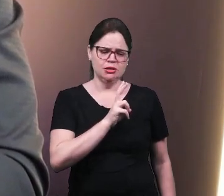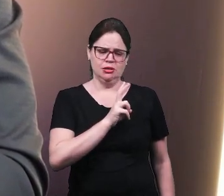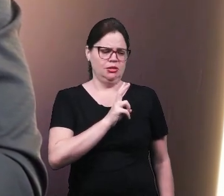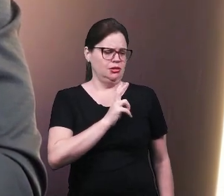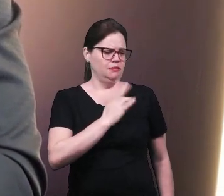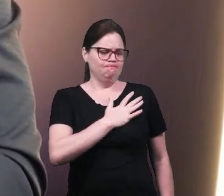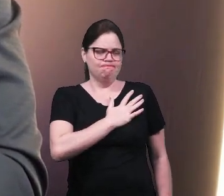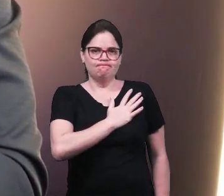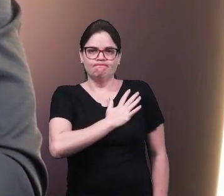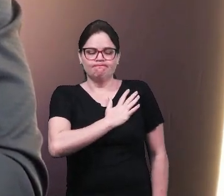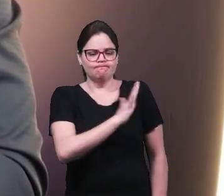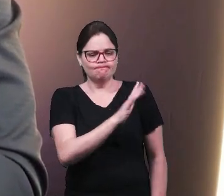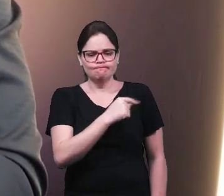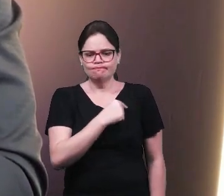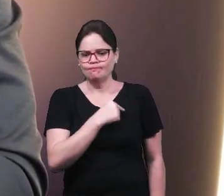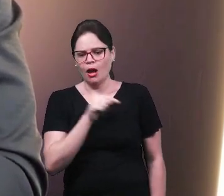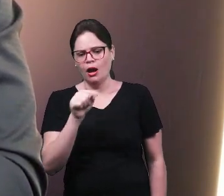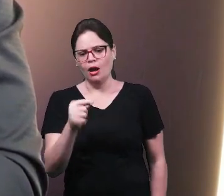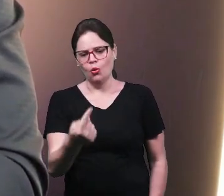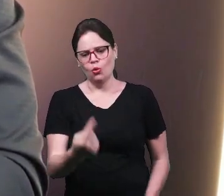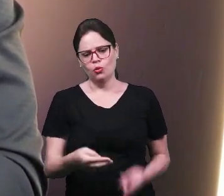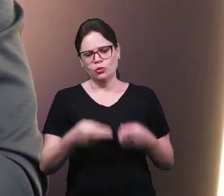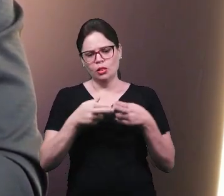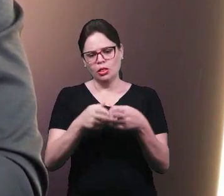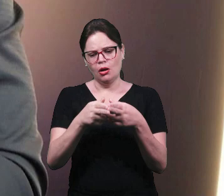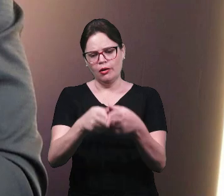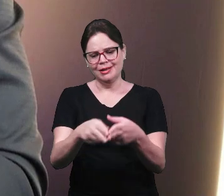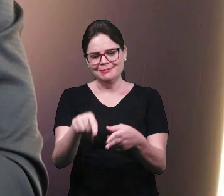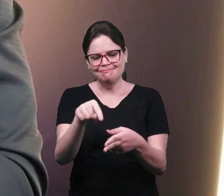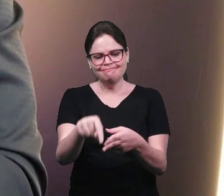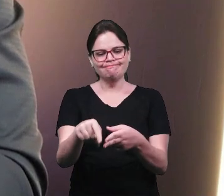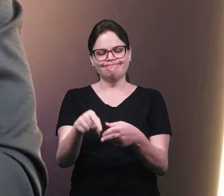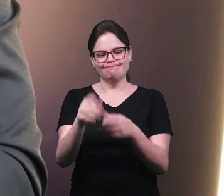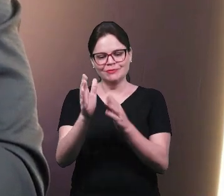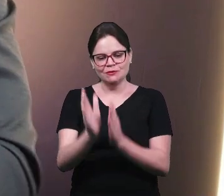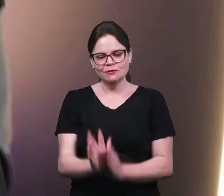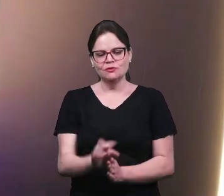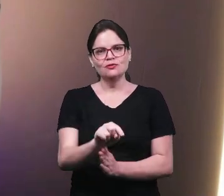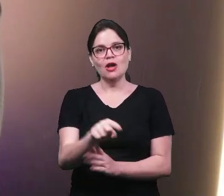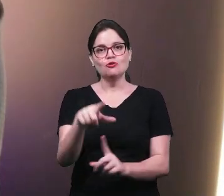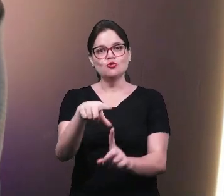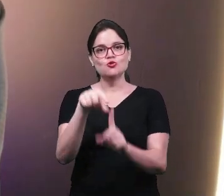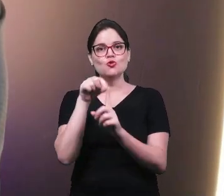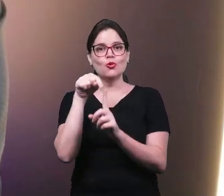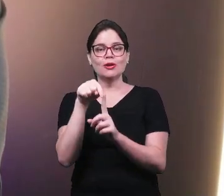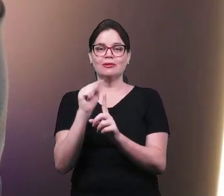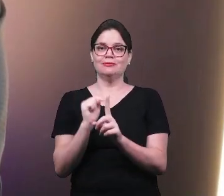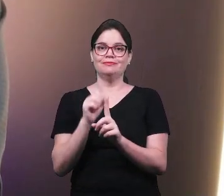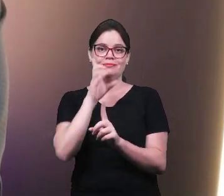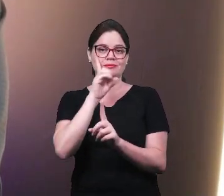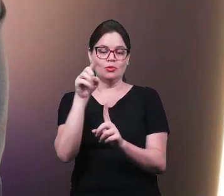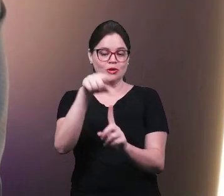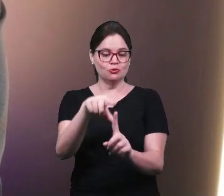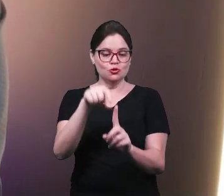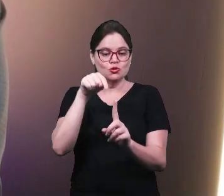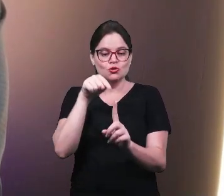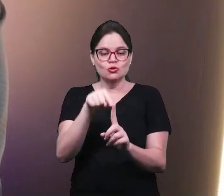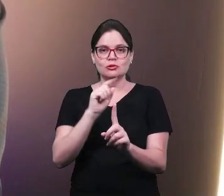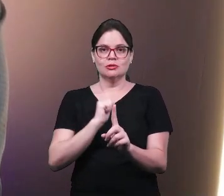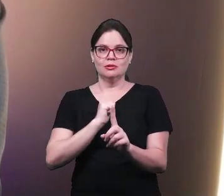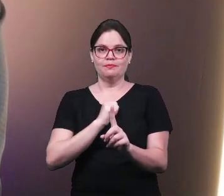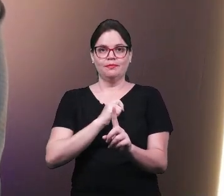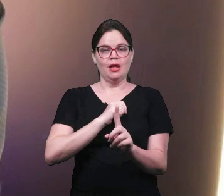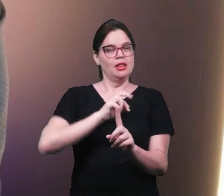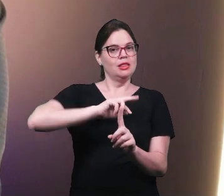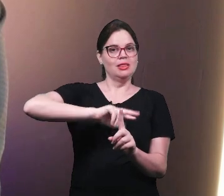Noé foi escolhido pelo Senhor. E o interessante é que não foi porque Noé, não foram pelas